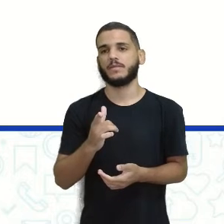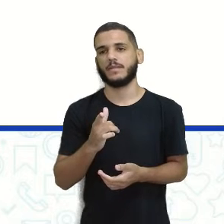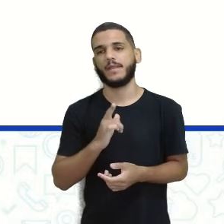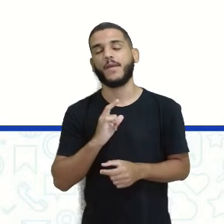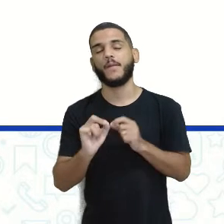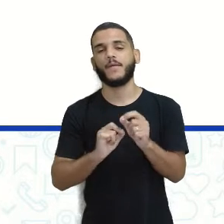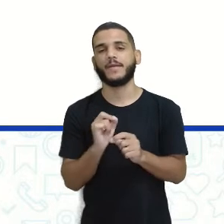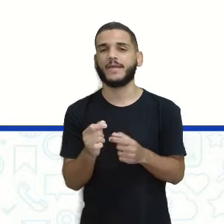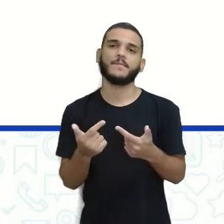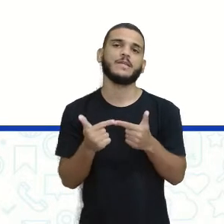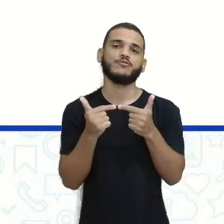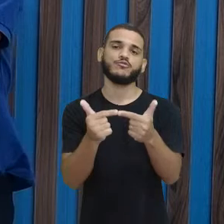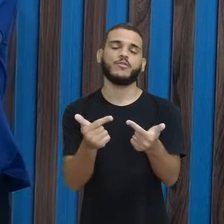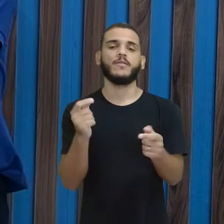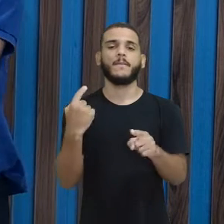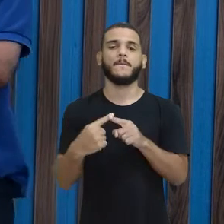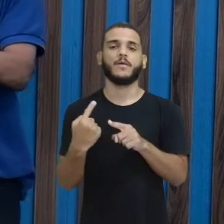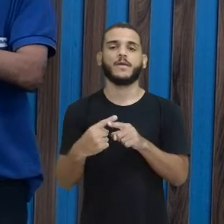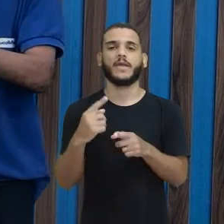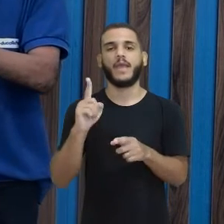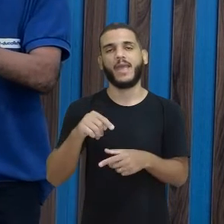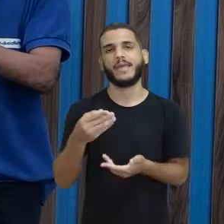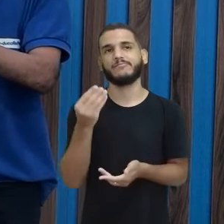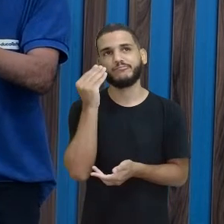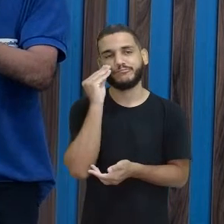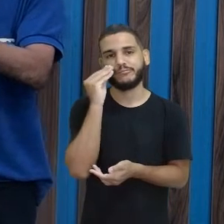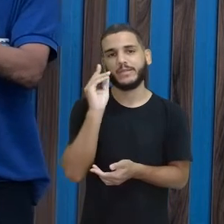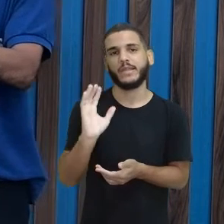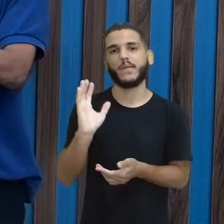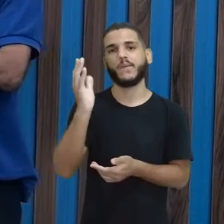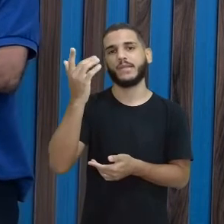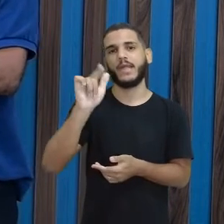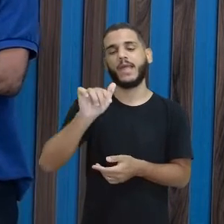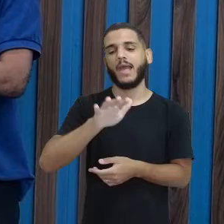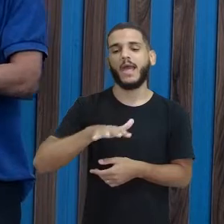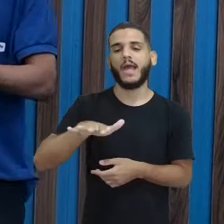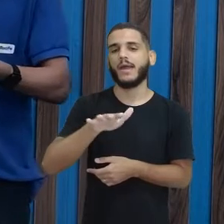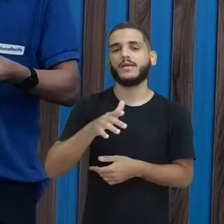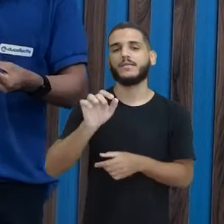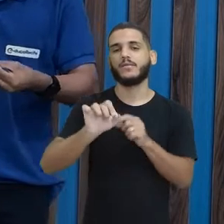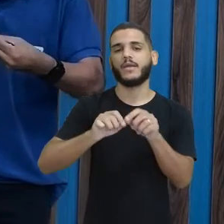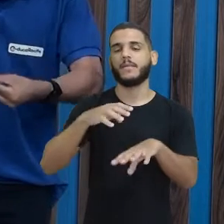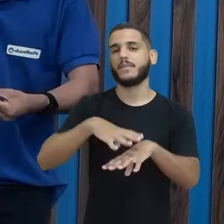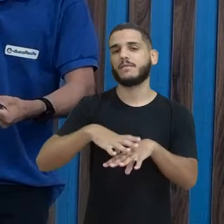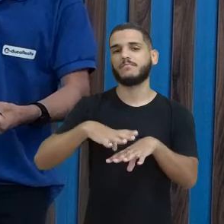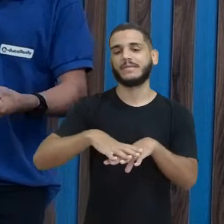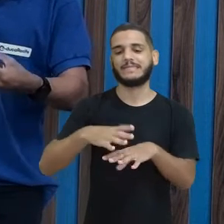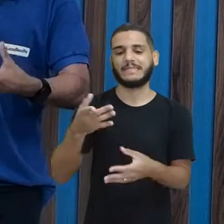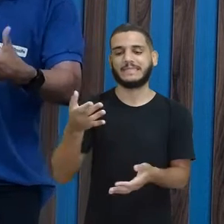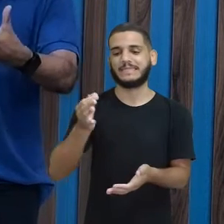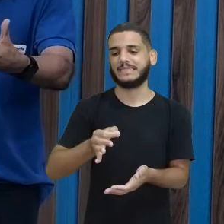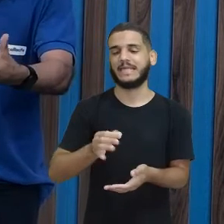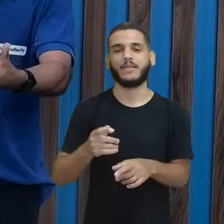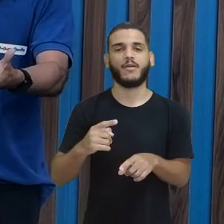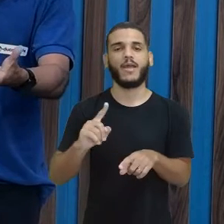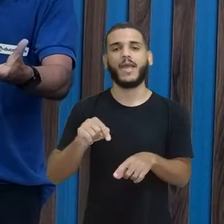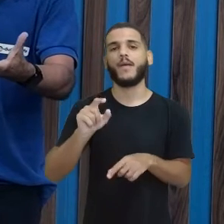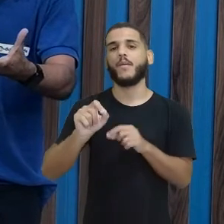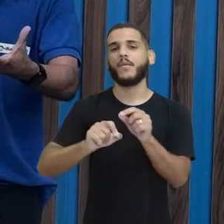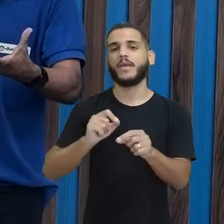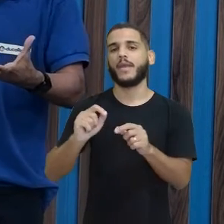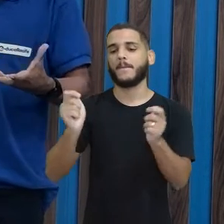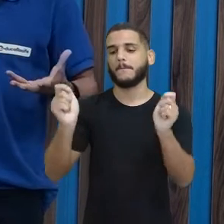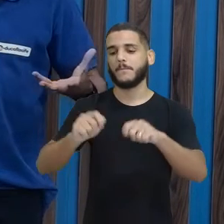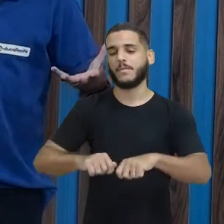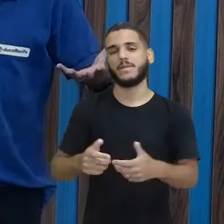sorte, isso é uma chance de ocorrer, é a única área da matemática que não é exata, é a probabilidade, a análise